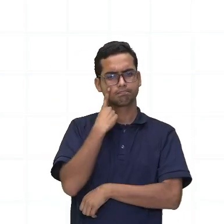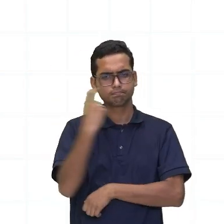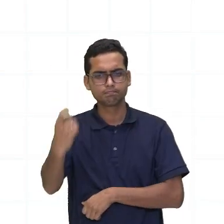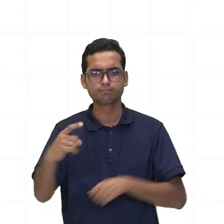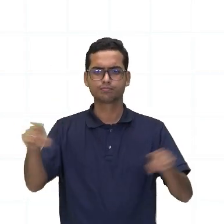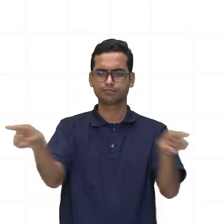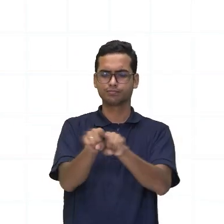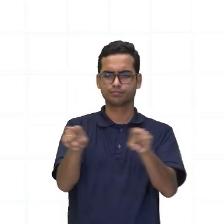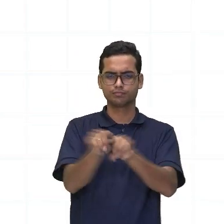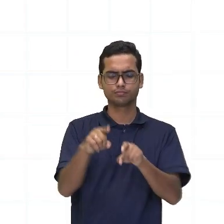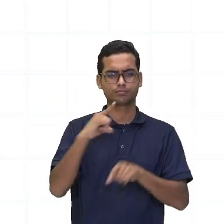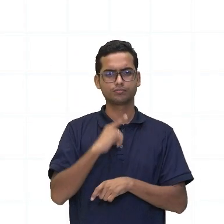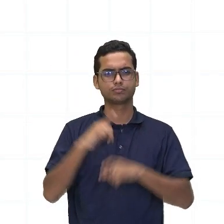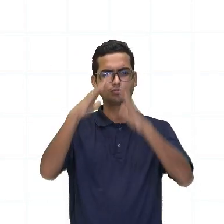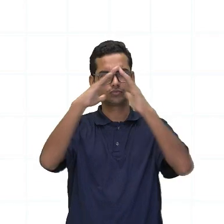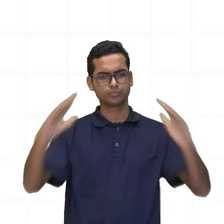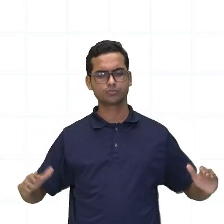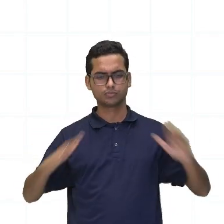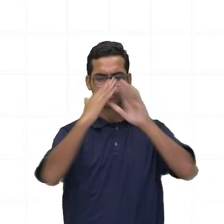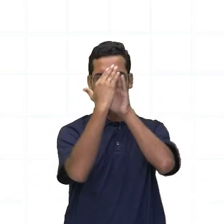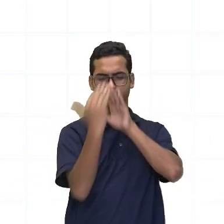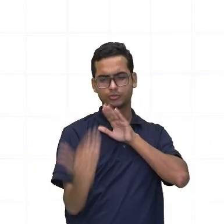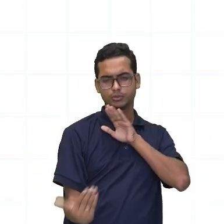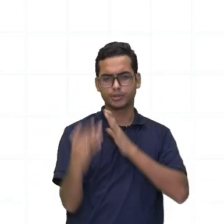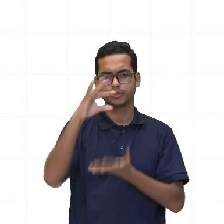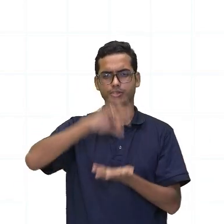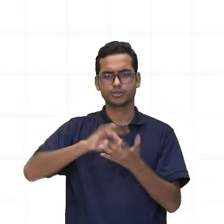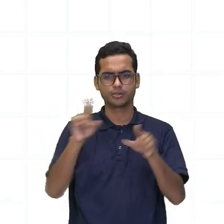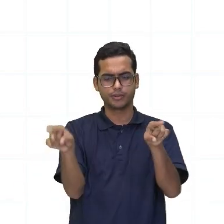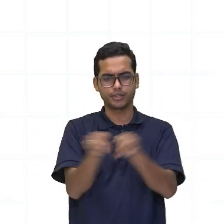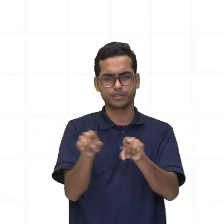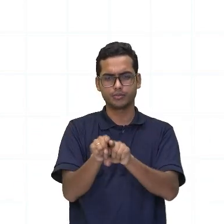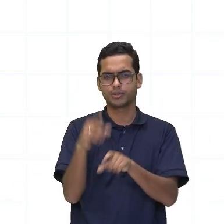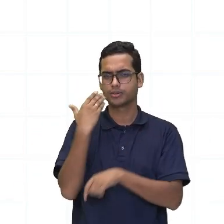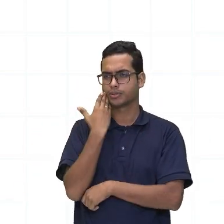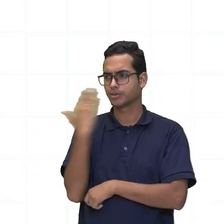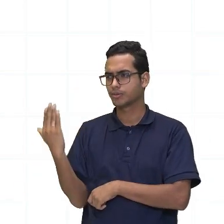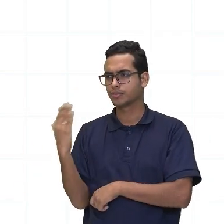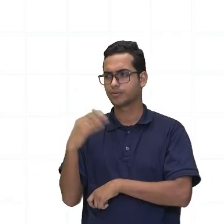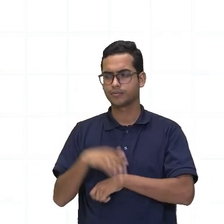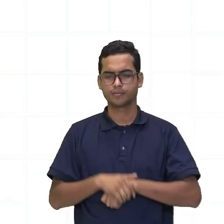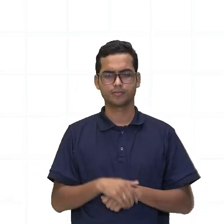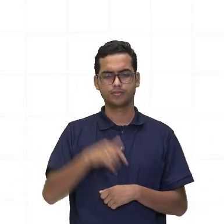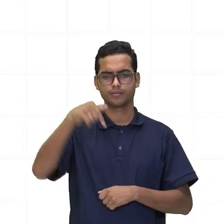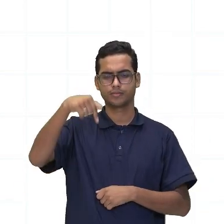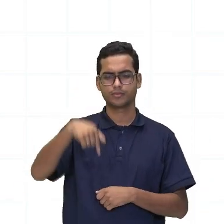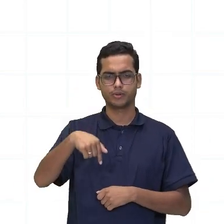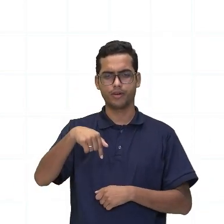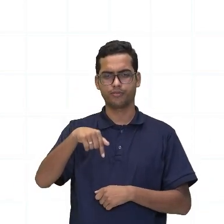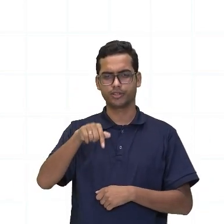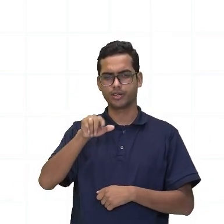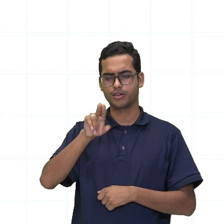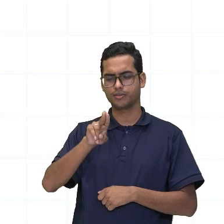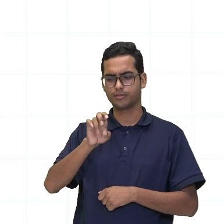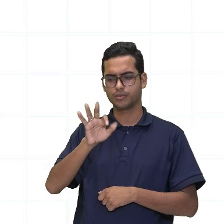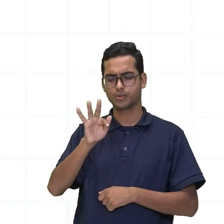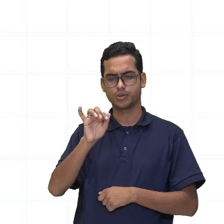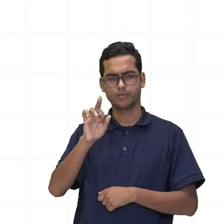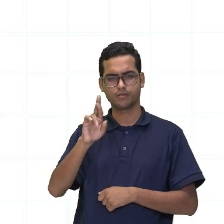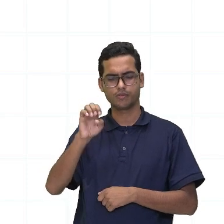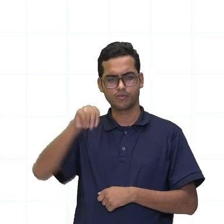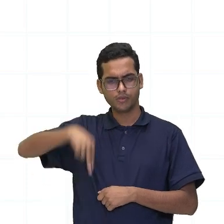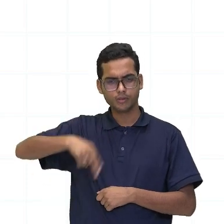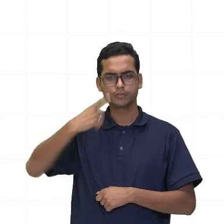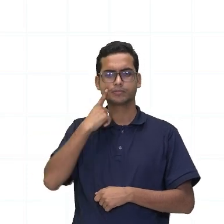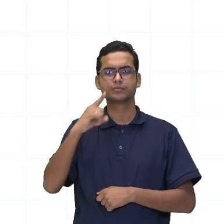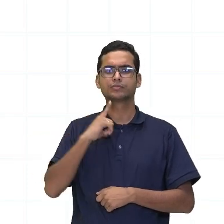temos a pirâmide de Khafre, tá? Ela tem o quê? 130 metros de altura.